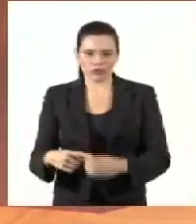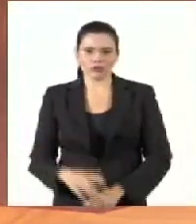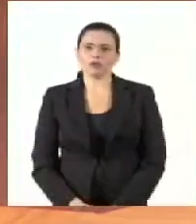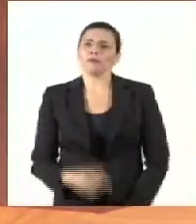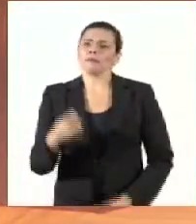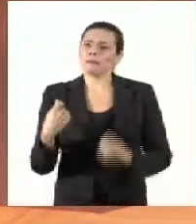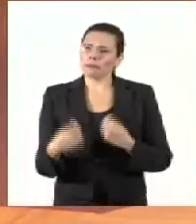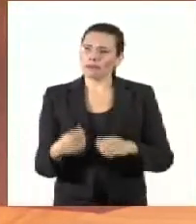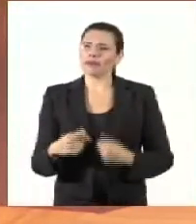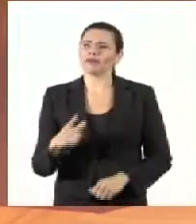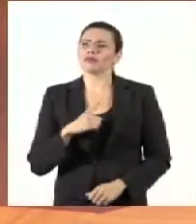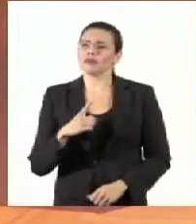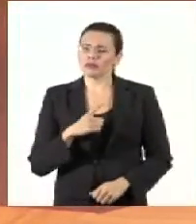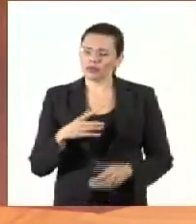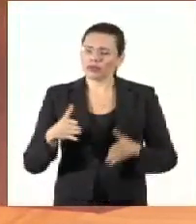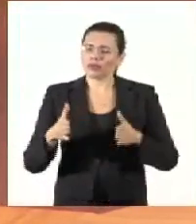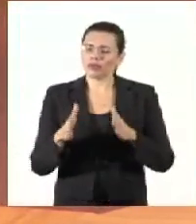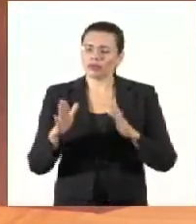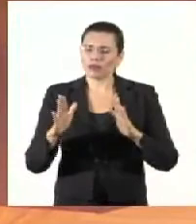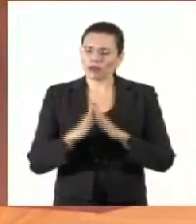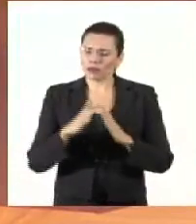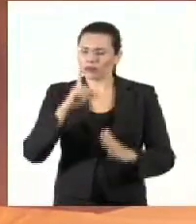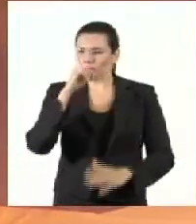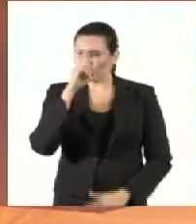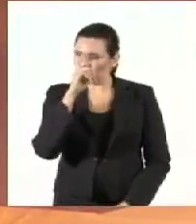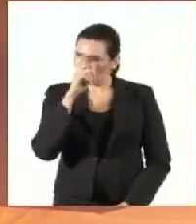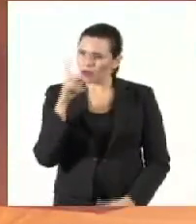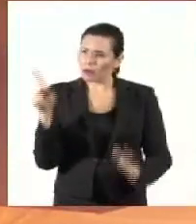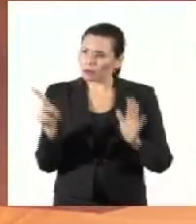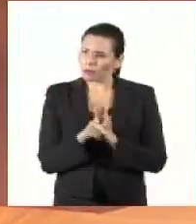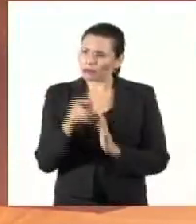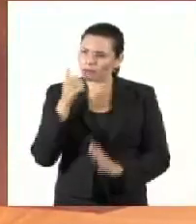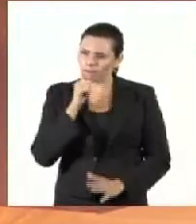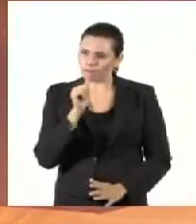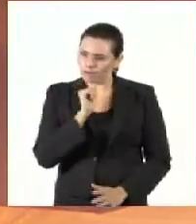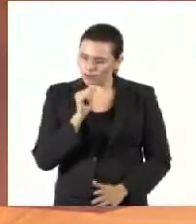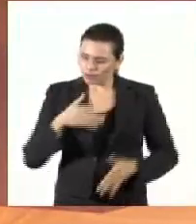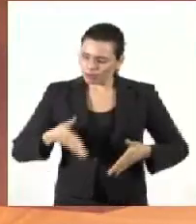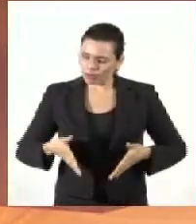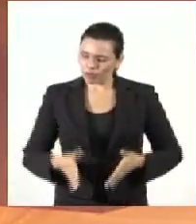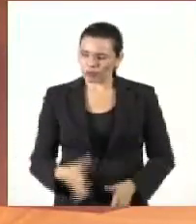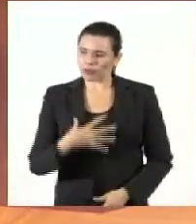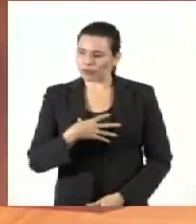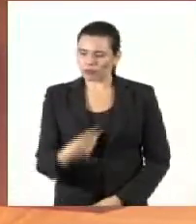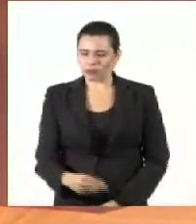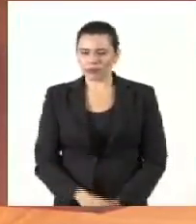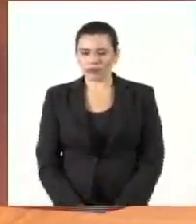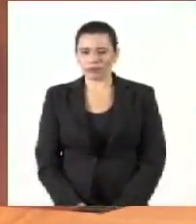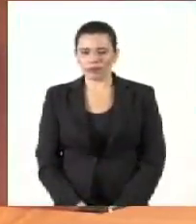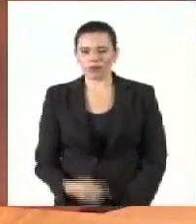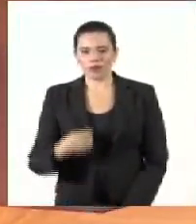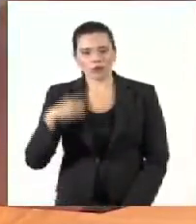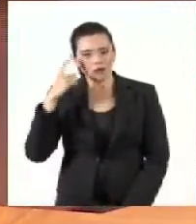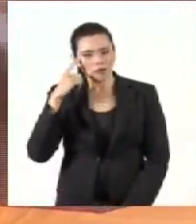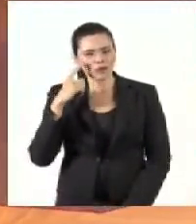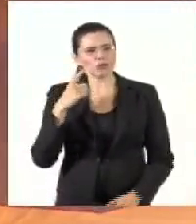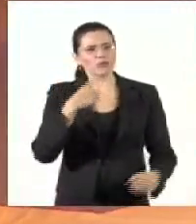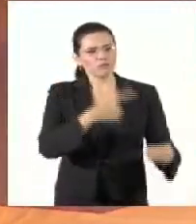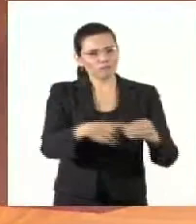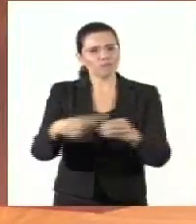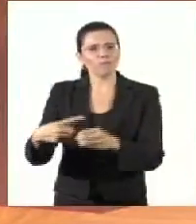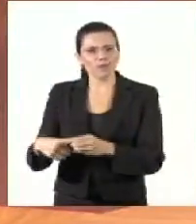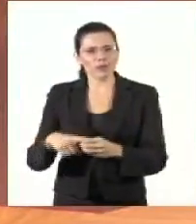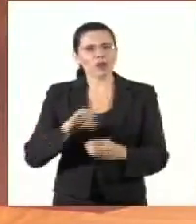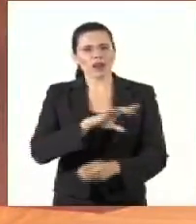que foi feito muitos hospitais, mas a verdade é que cada cidade maranhense deveria ter o seu próprio hospital. Isso que